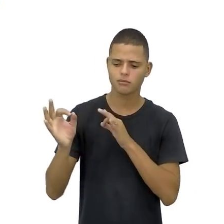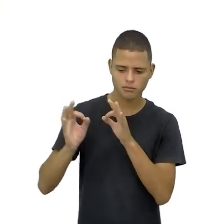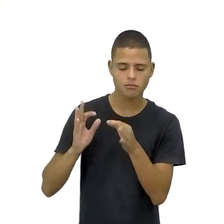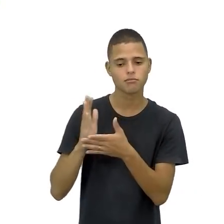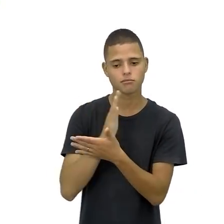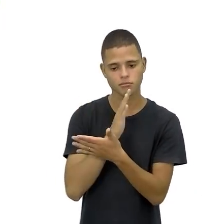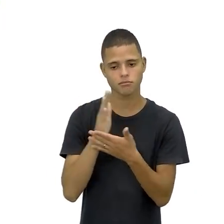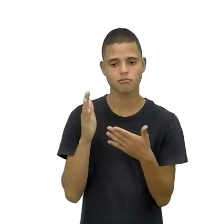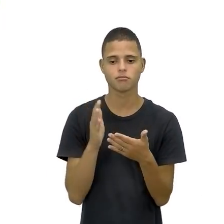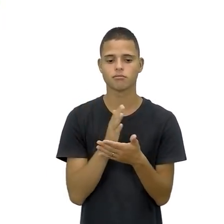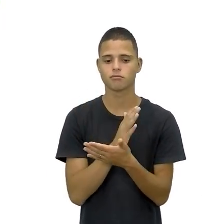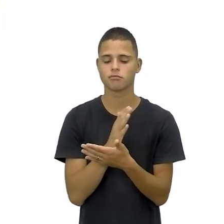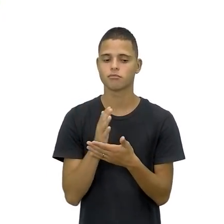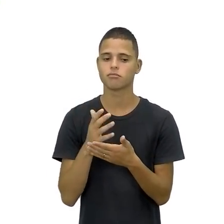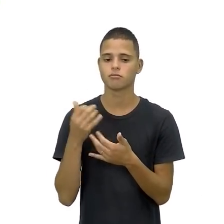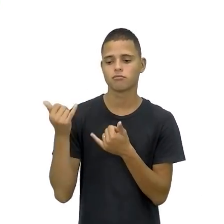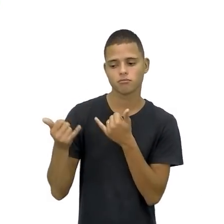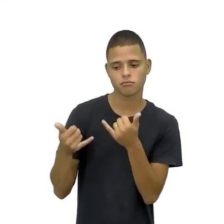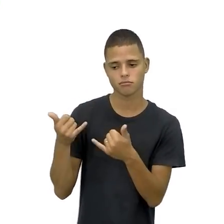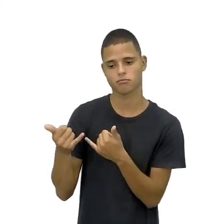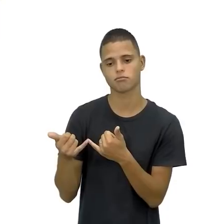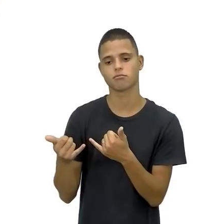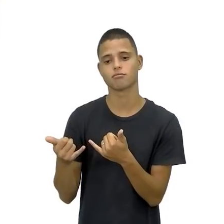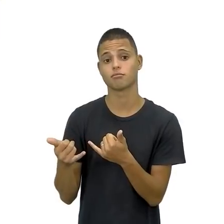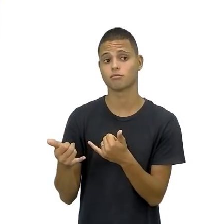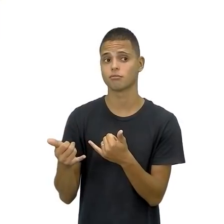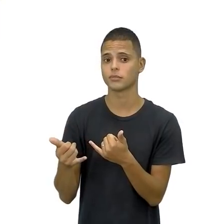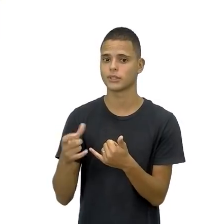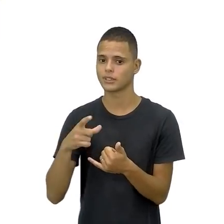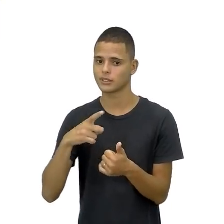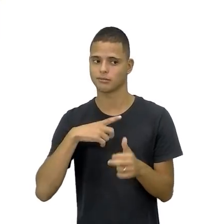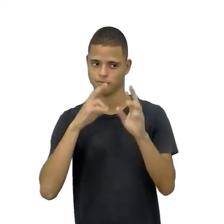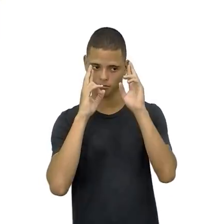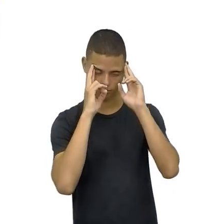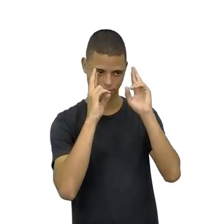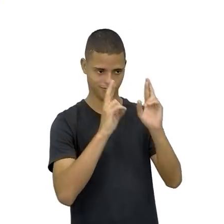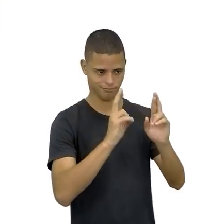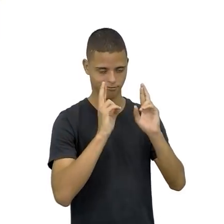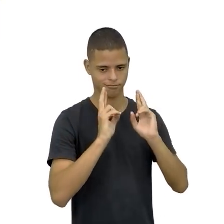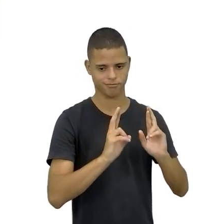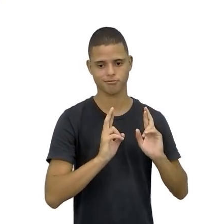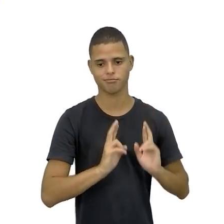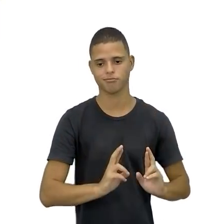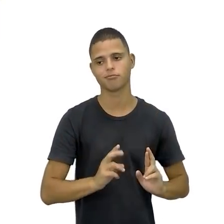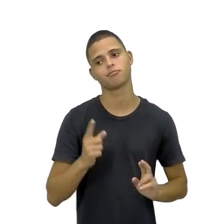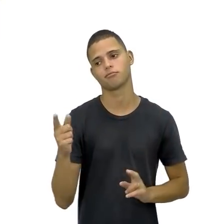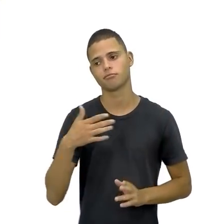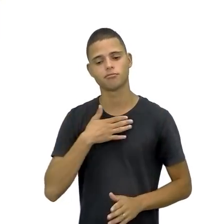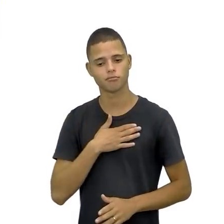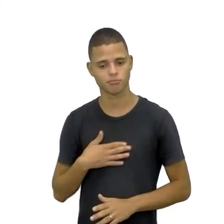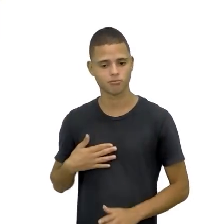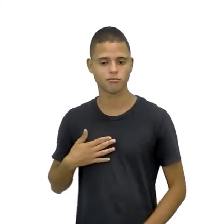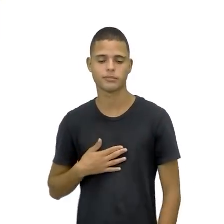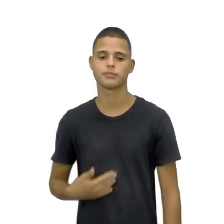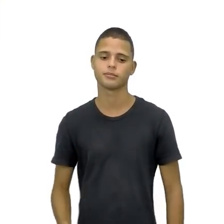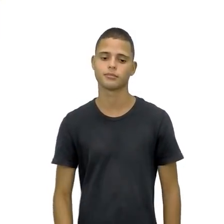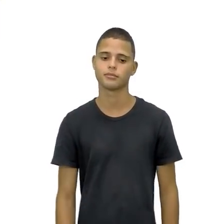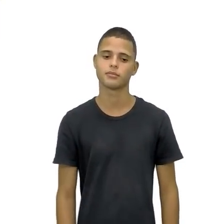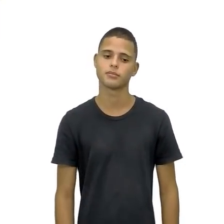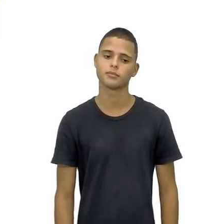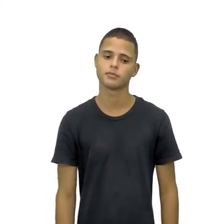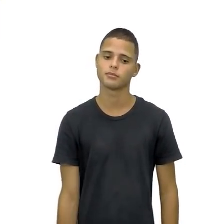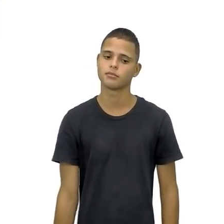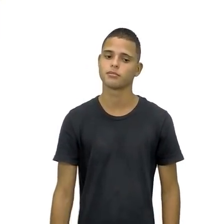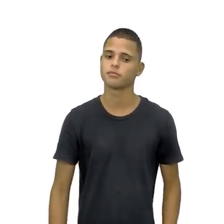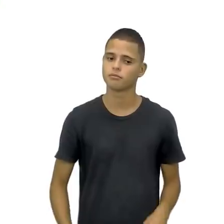jogos têm regras e as regras devem ser seguidas nesse respeito, né? Que nós temos nessa questão. Claro que na interação